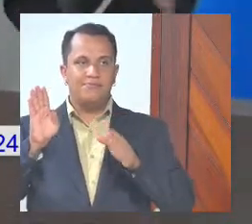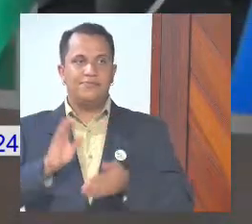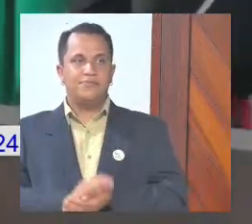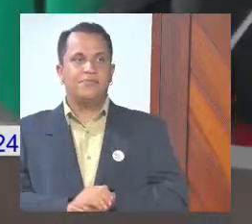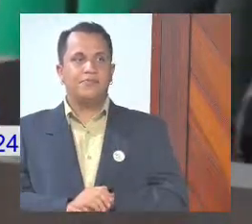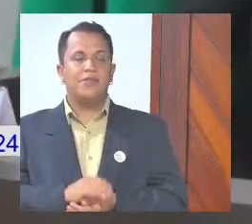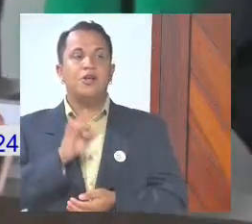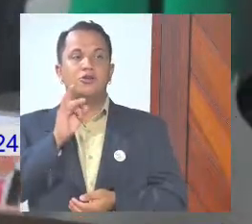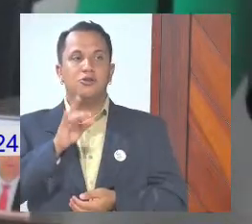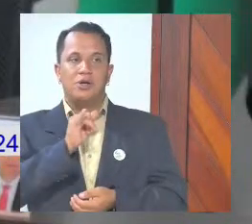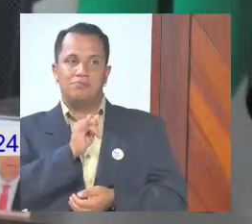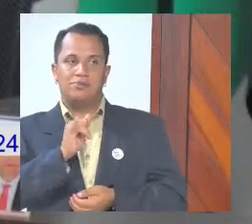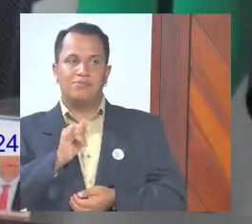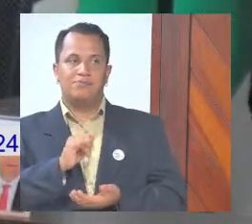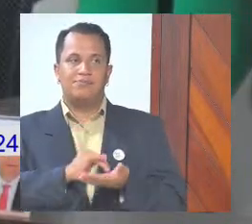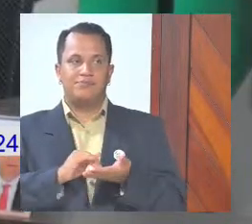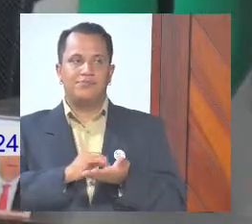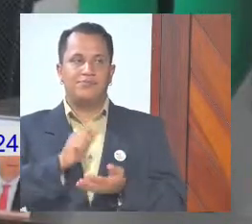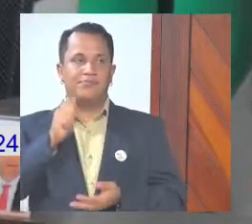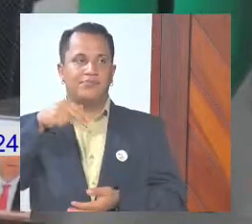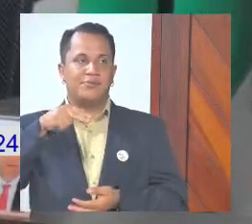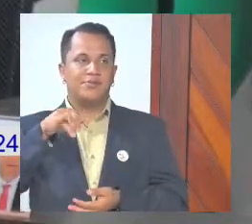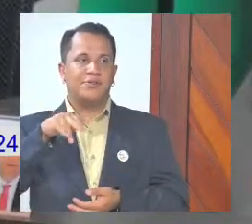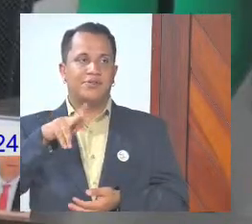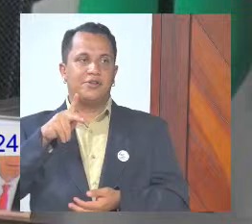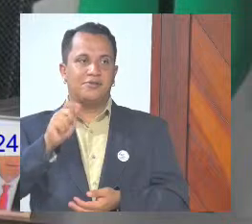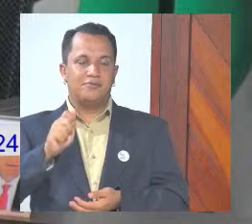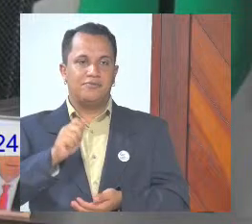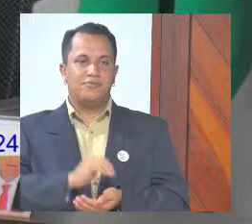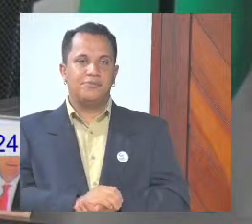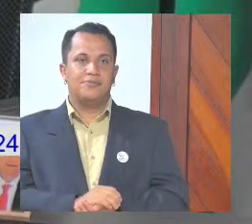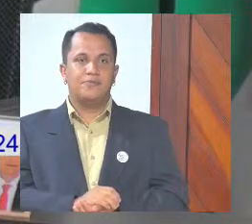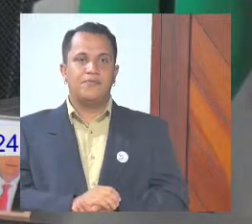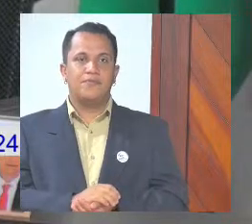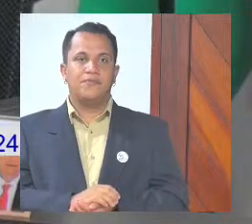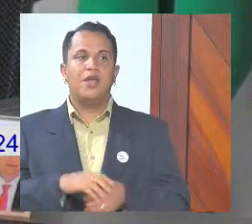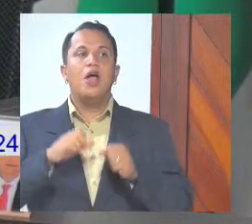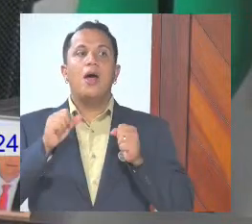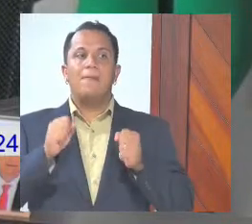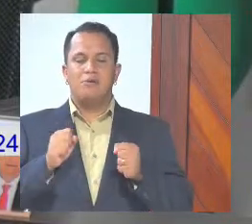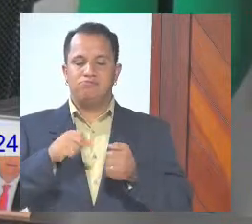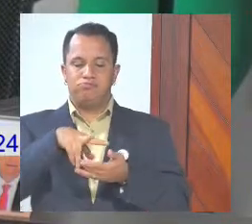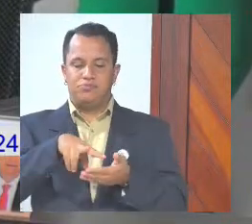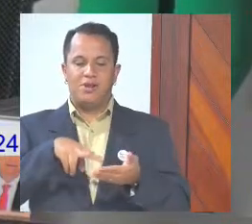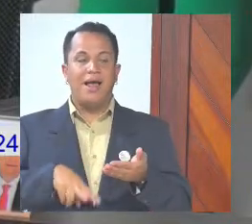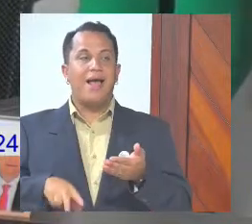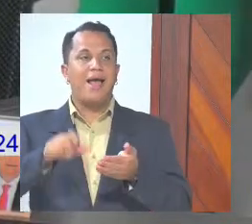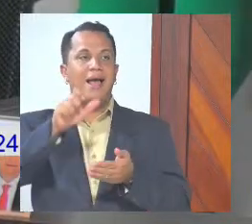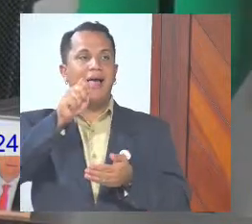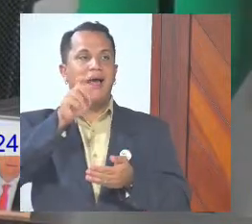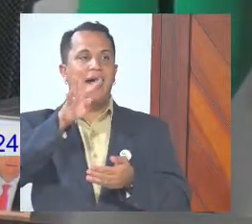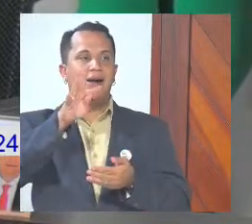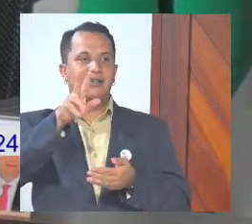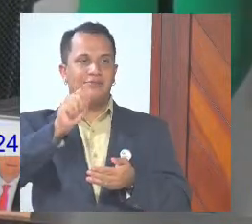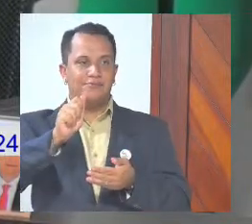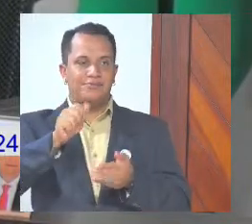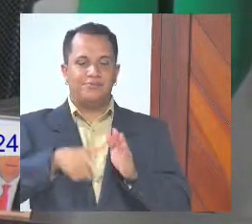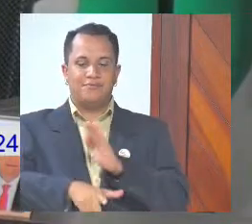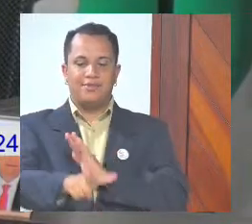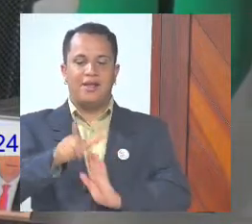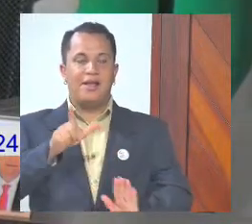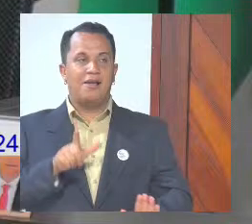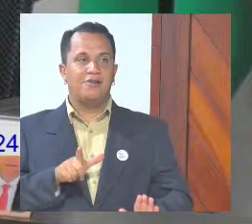só comunicar aí a secretária Aninha aí. Autorizo o nosso secretário a fazer a leitura da ata da sessão ordinária